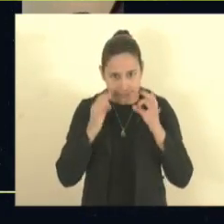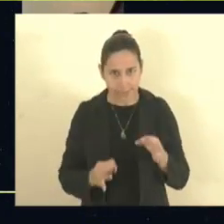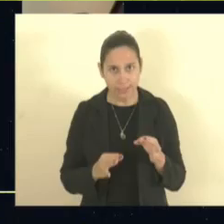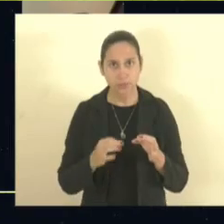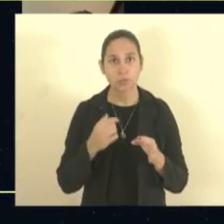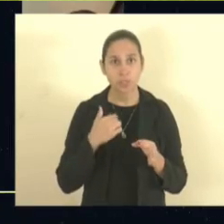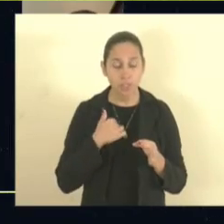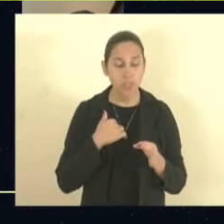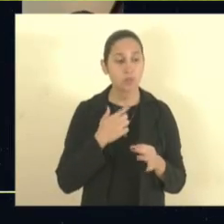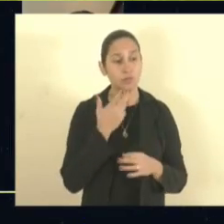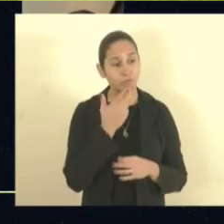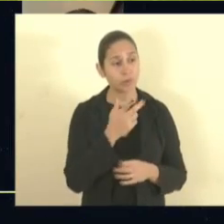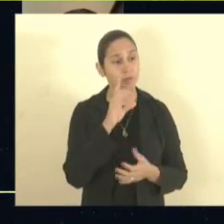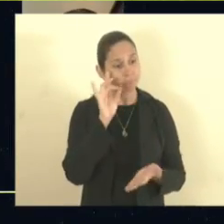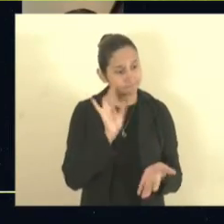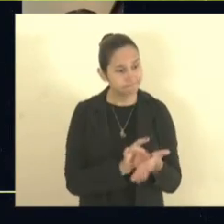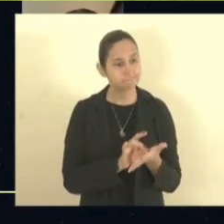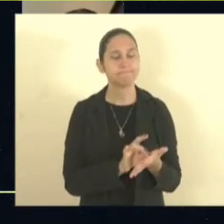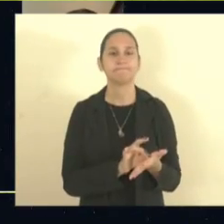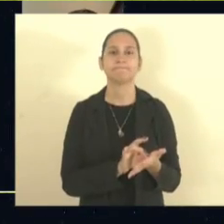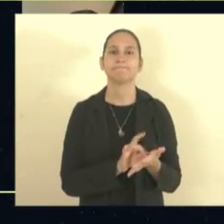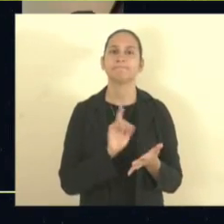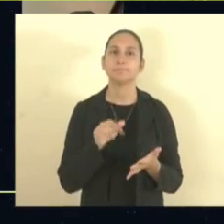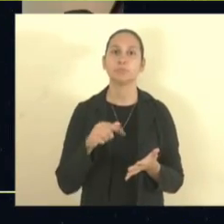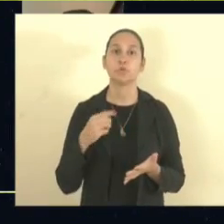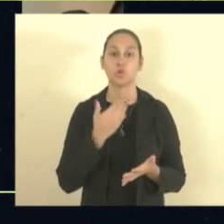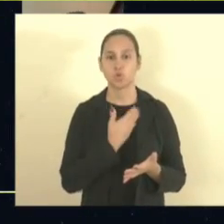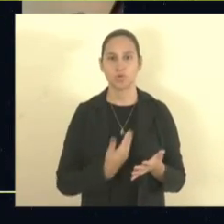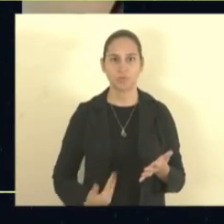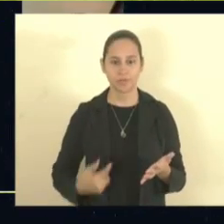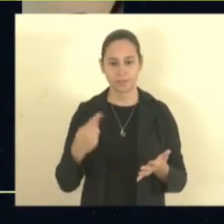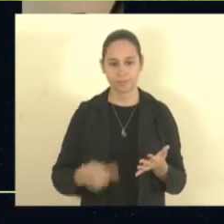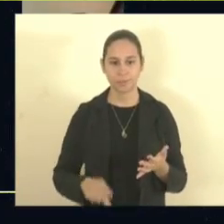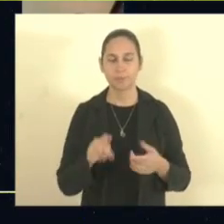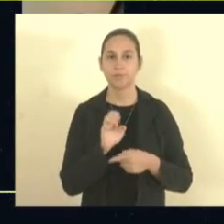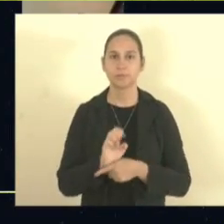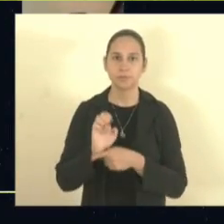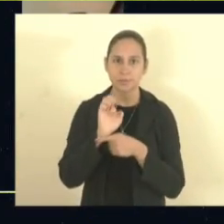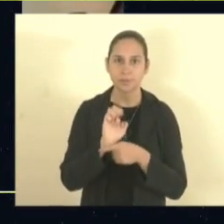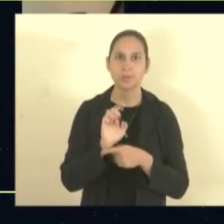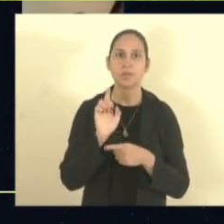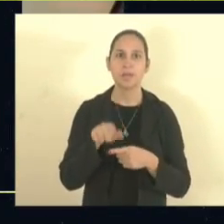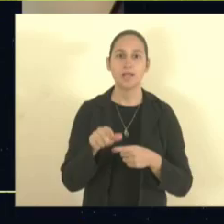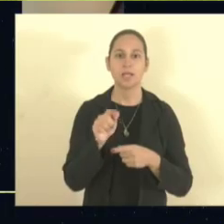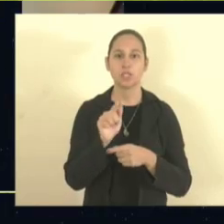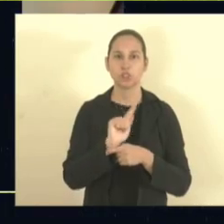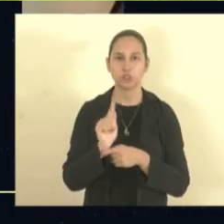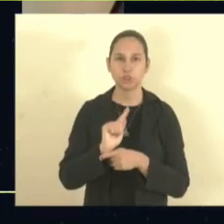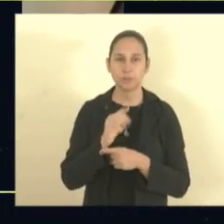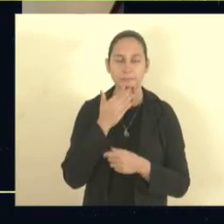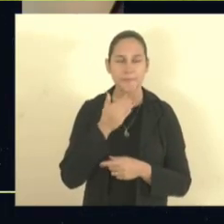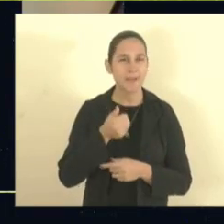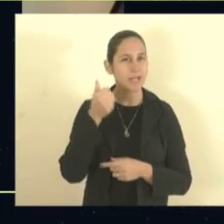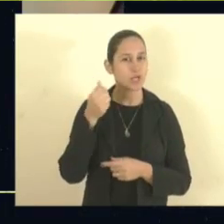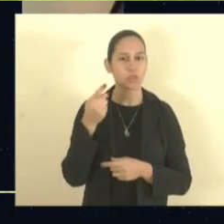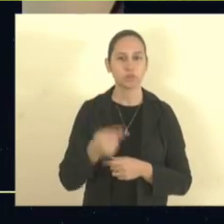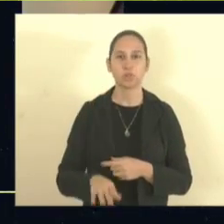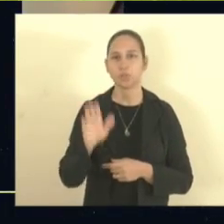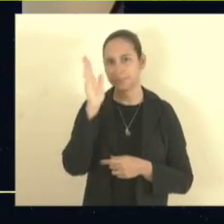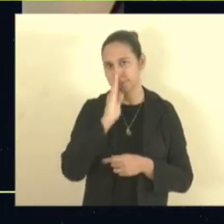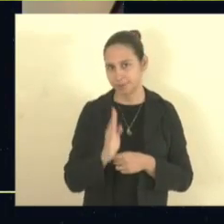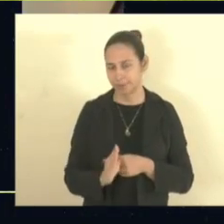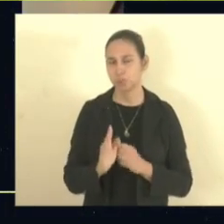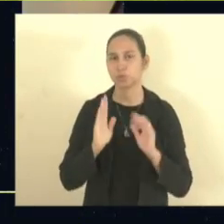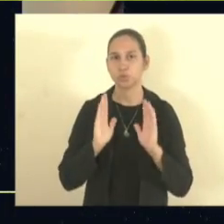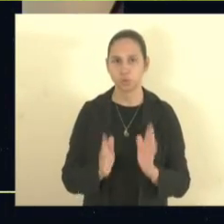Excelência, deputado Coronel, que o governo do Estado do Espírito Santo tem a melhor gestão desse país. Como o deputado